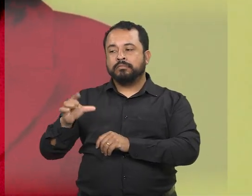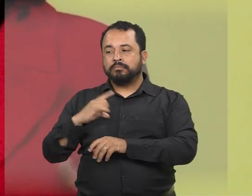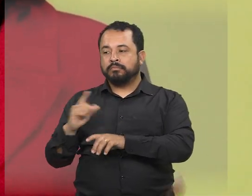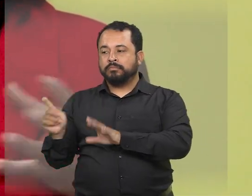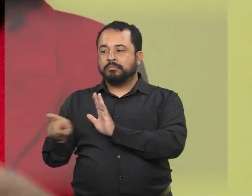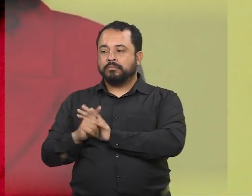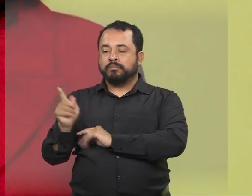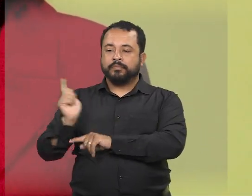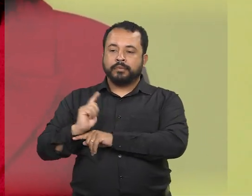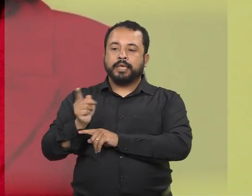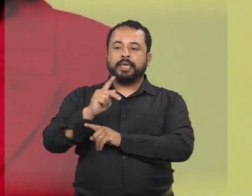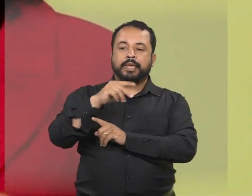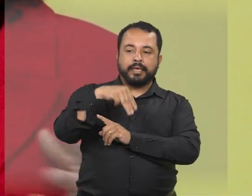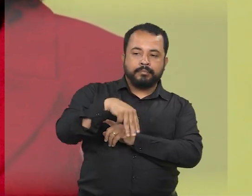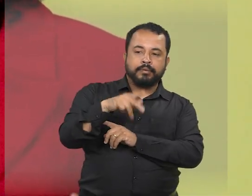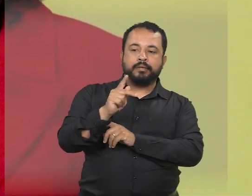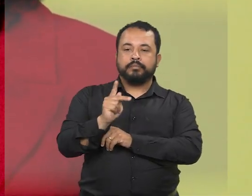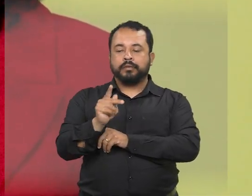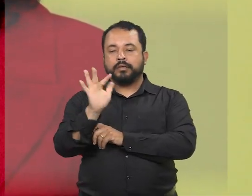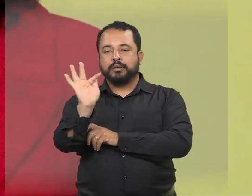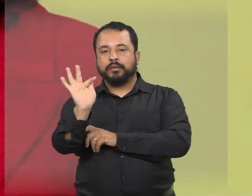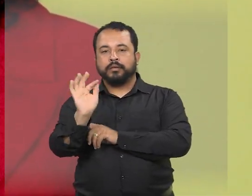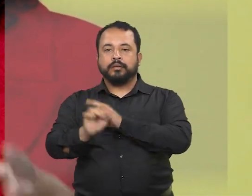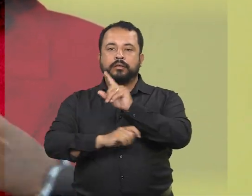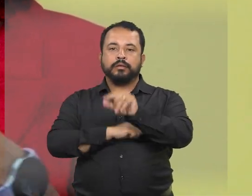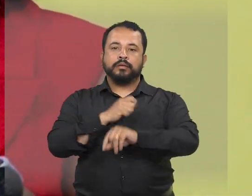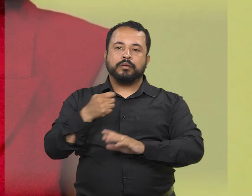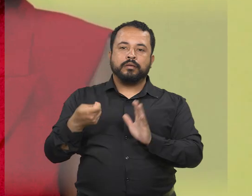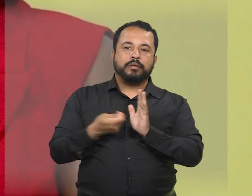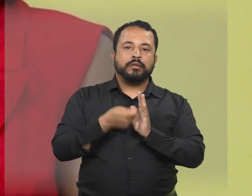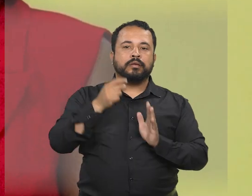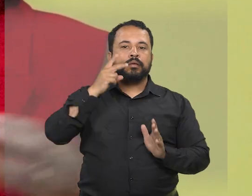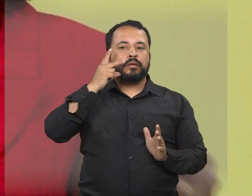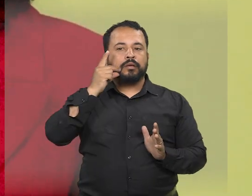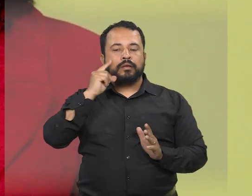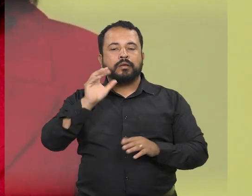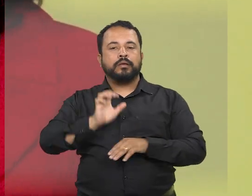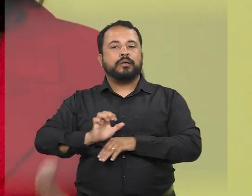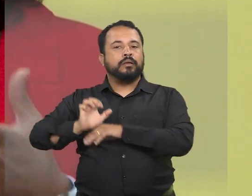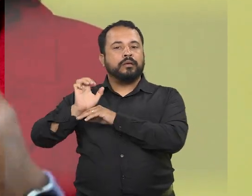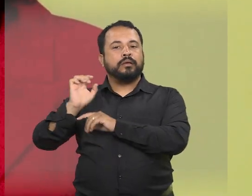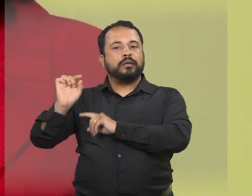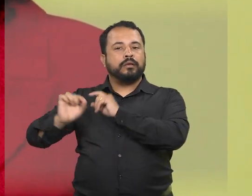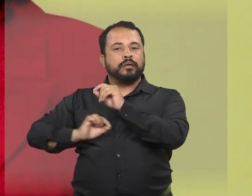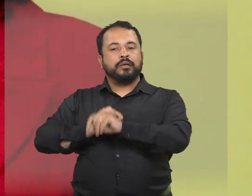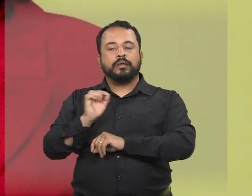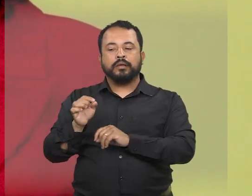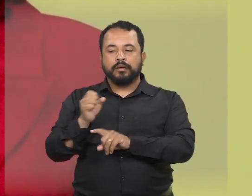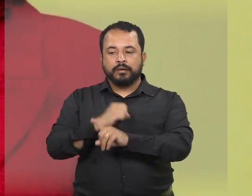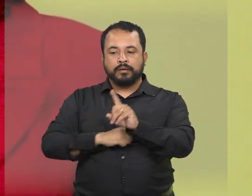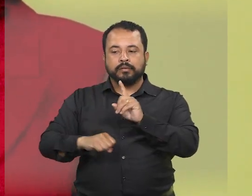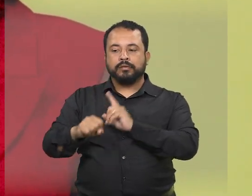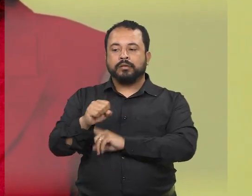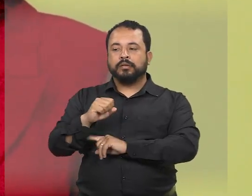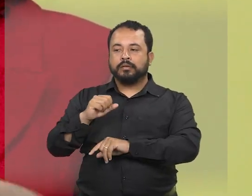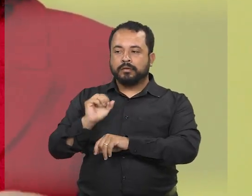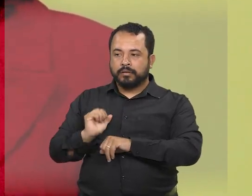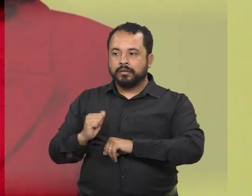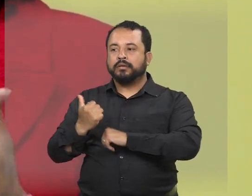gestor. A preocupação do MPF é que esses valores fossem aplicados em Maceió, garantindo de fato a reparação à sociedade que